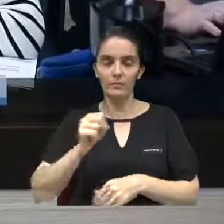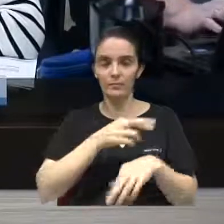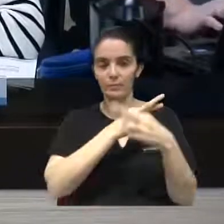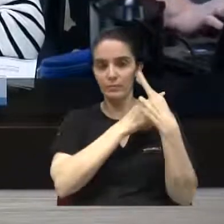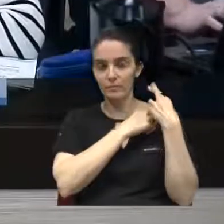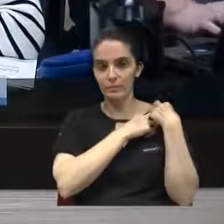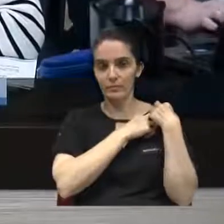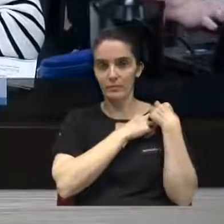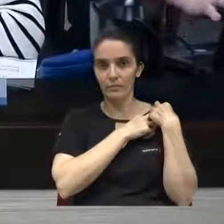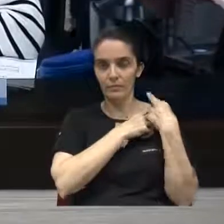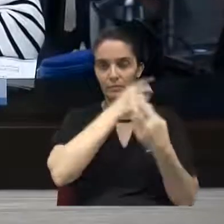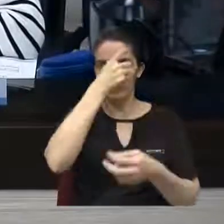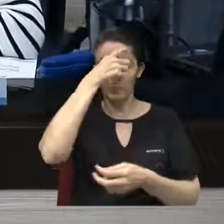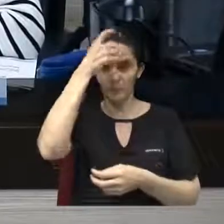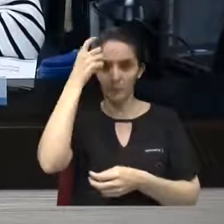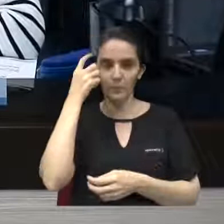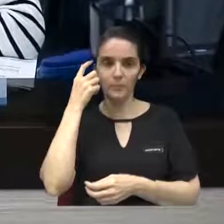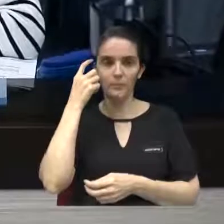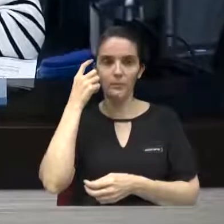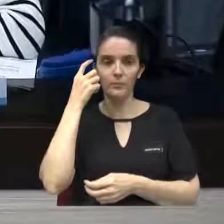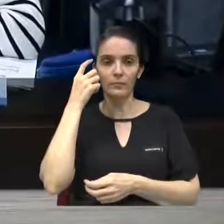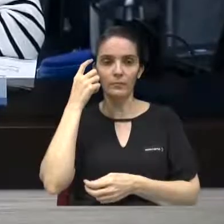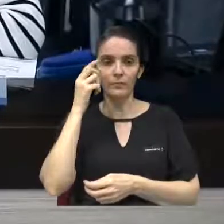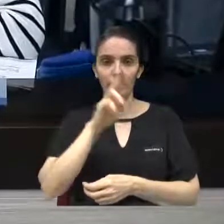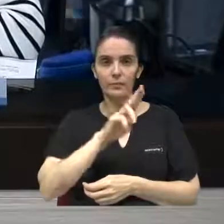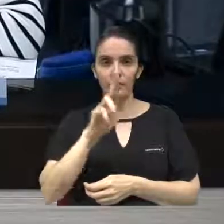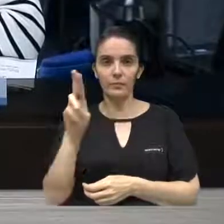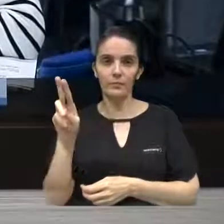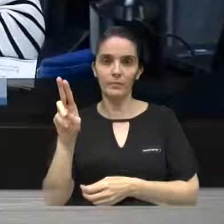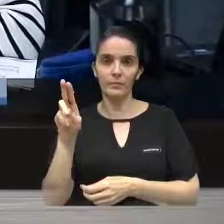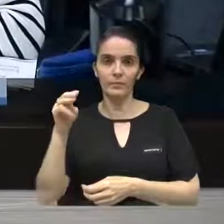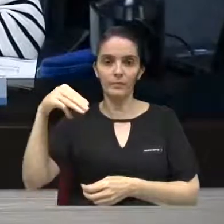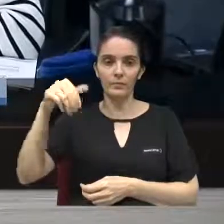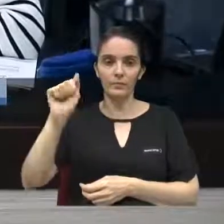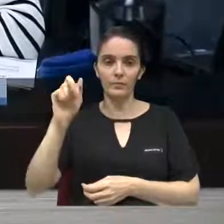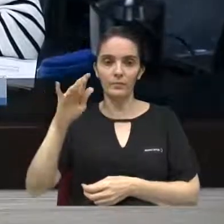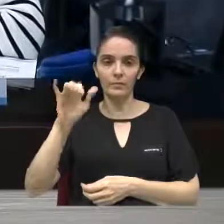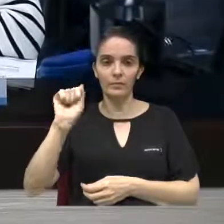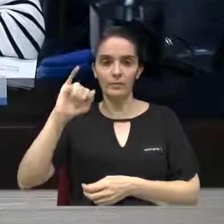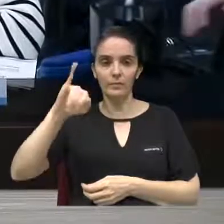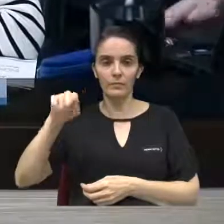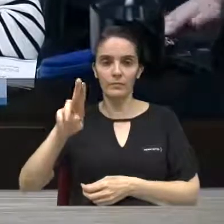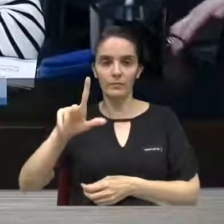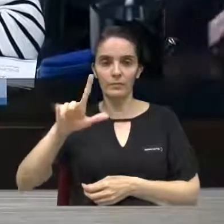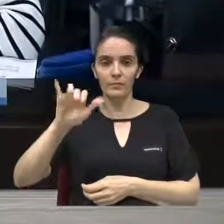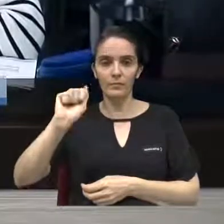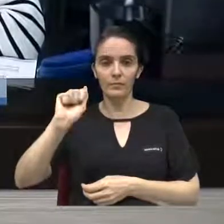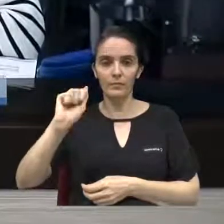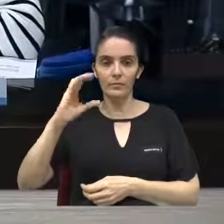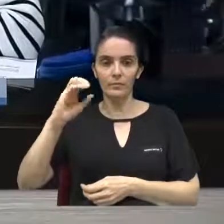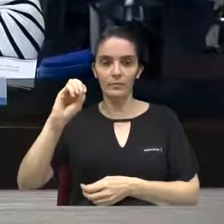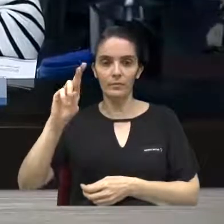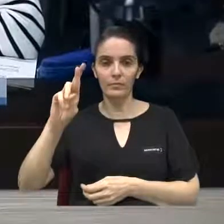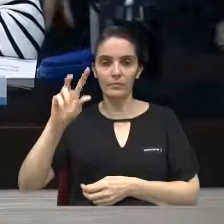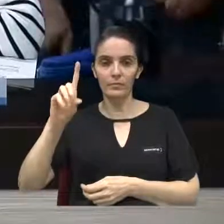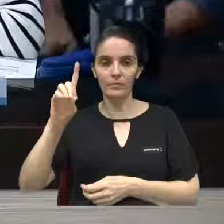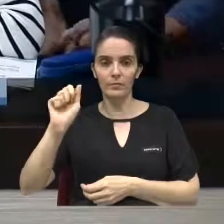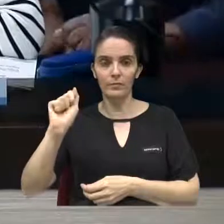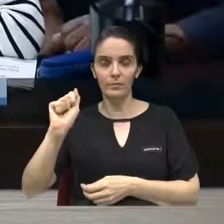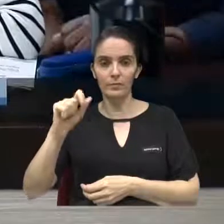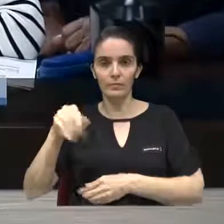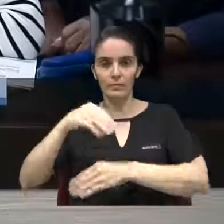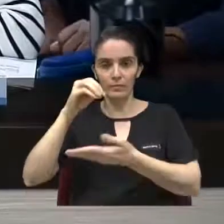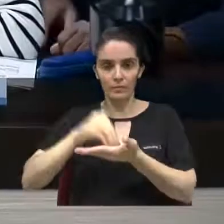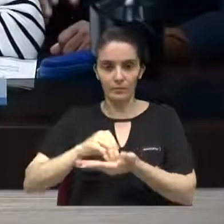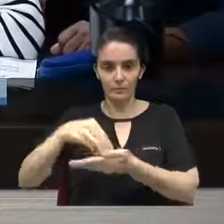38/2018, de autoria do novo vereador Marco Antônio Xavier, que perpetua o nome de Maria Júlia Cordaz Sardenha, na